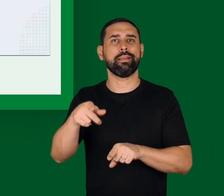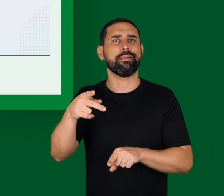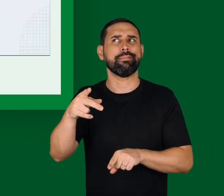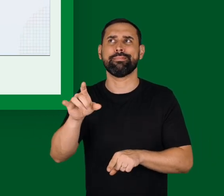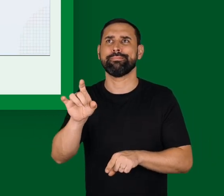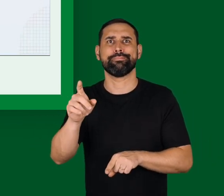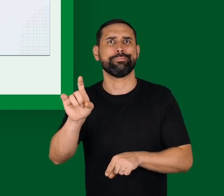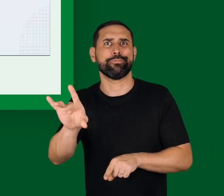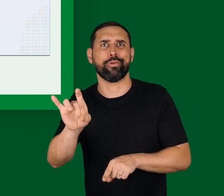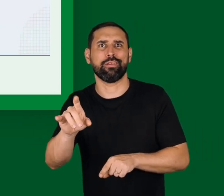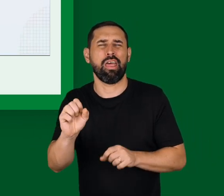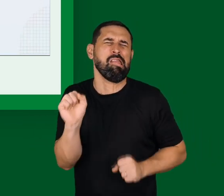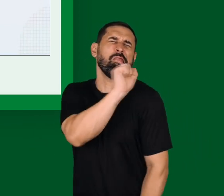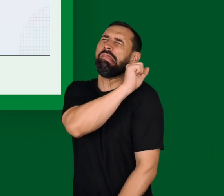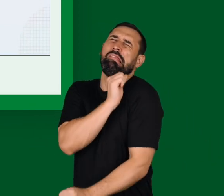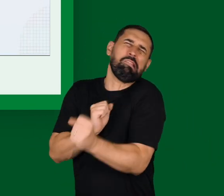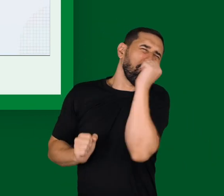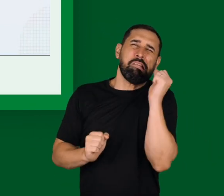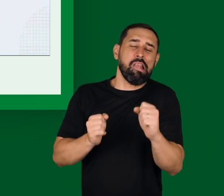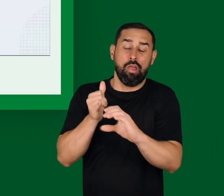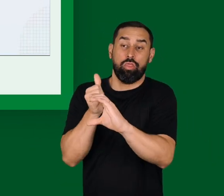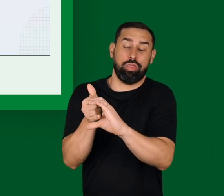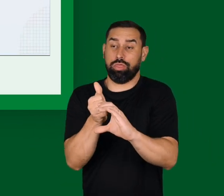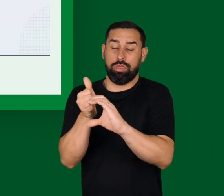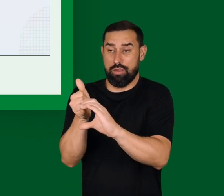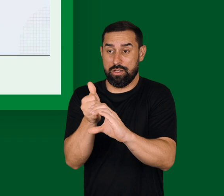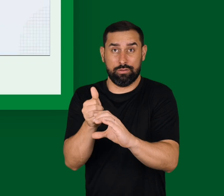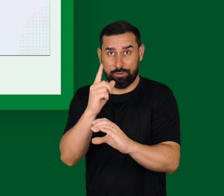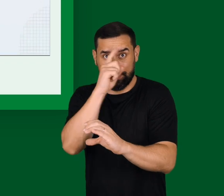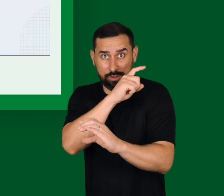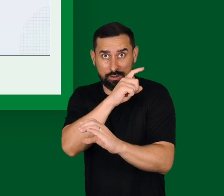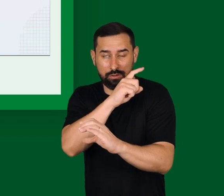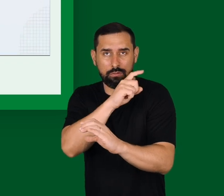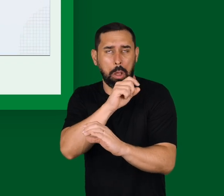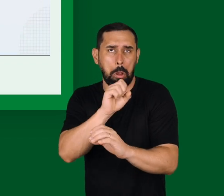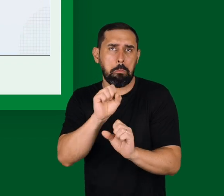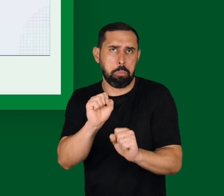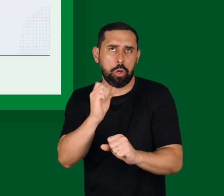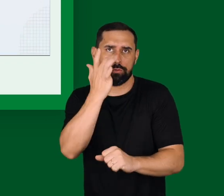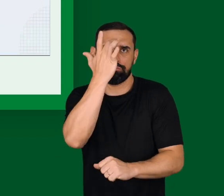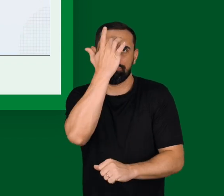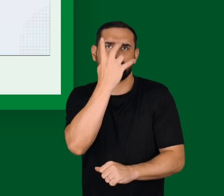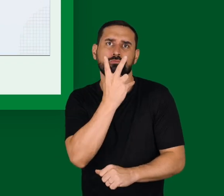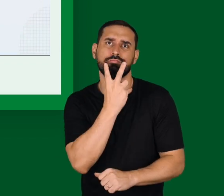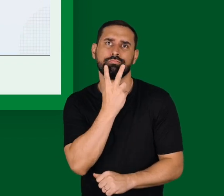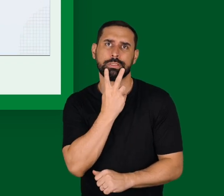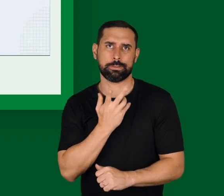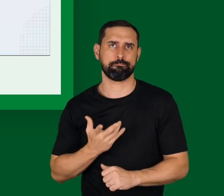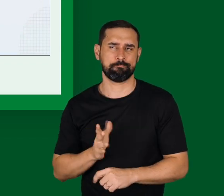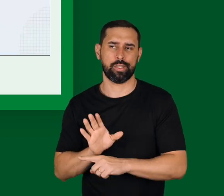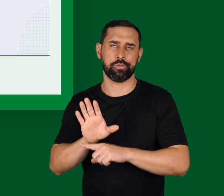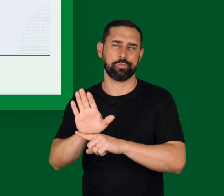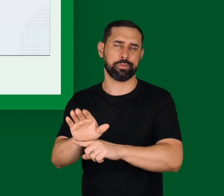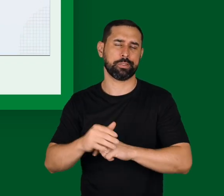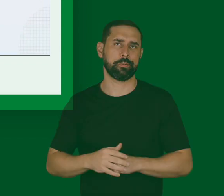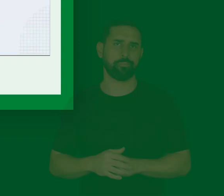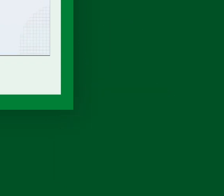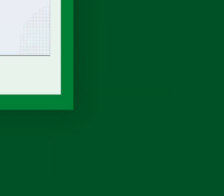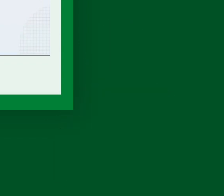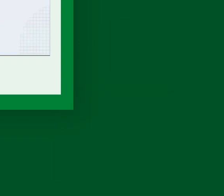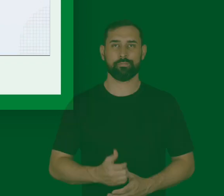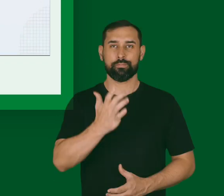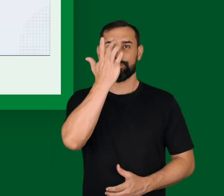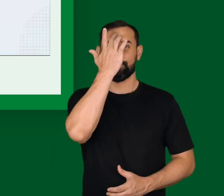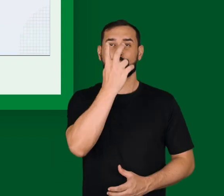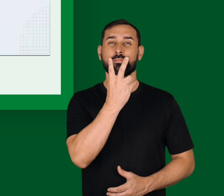a reação, né, a reação daquela criança à manobra de intubação, a gente vai partir para a indução de uma